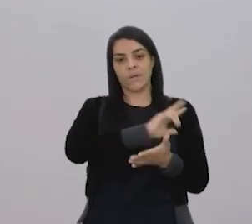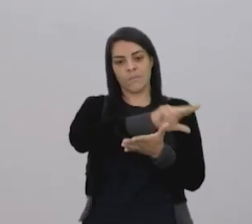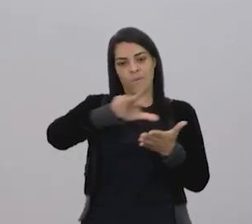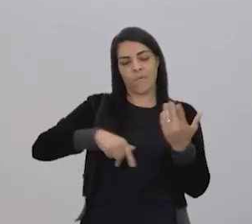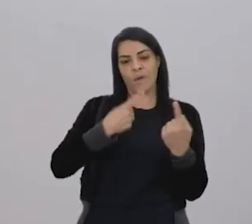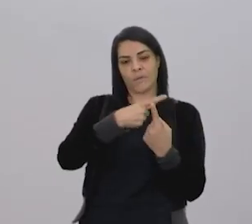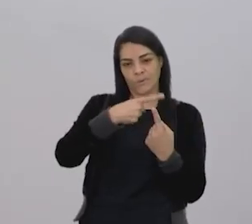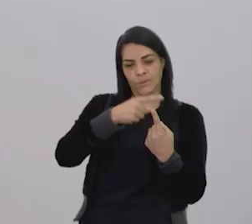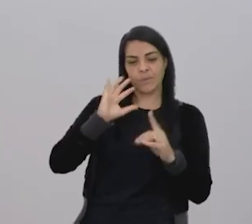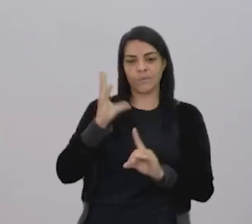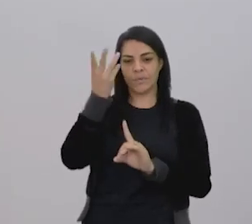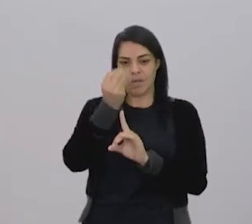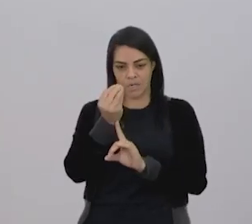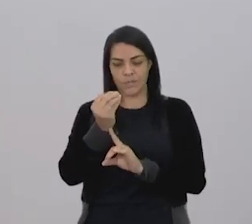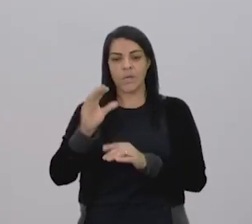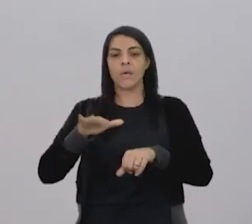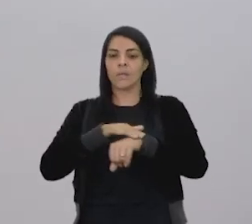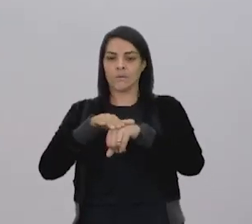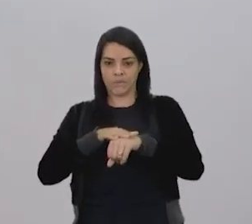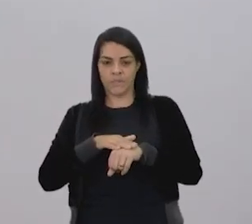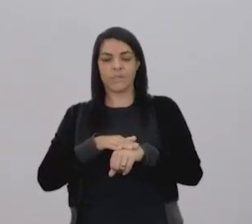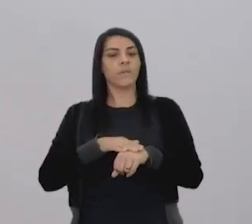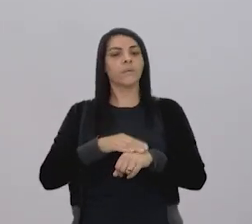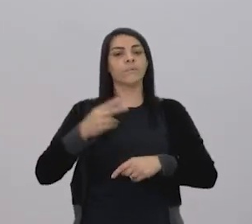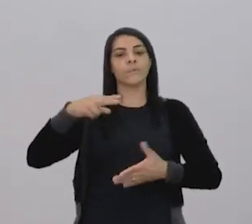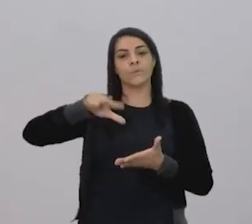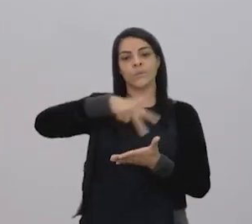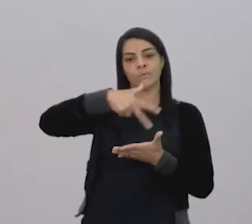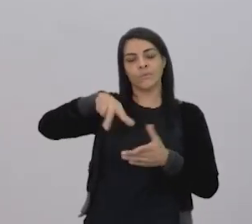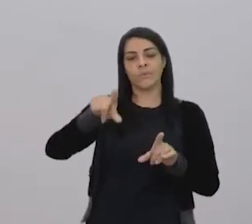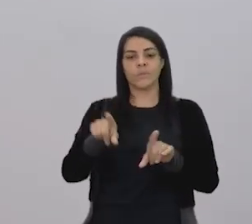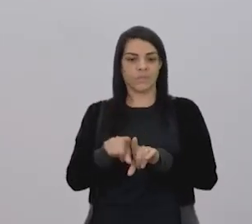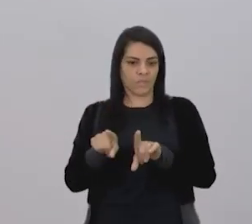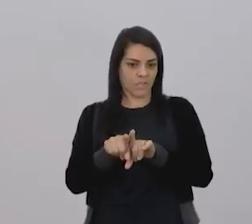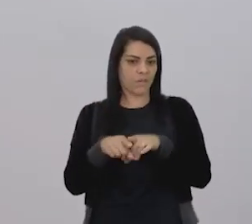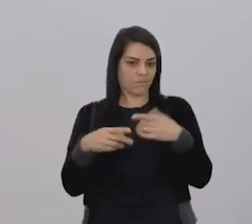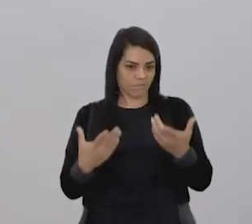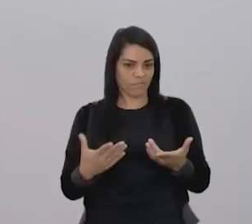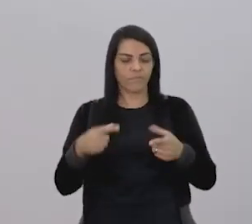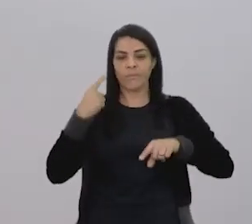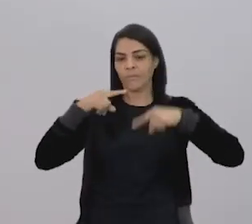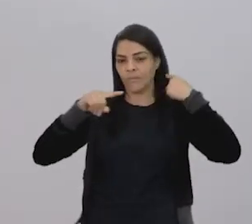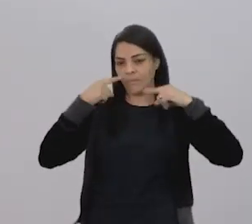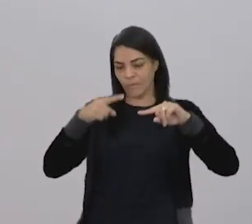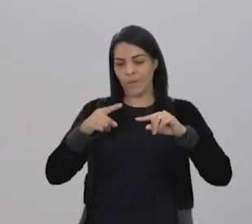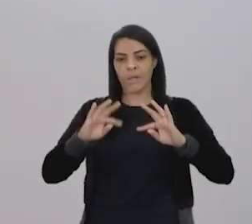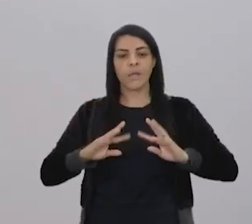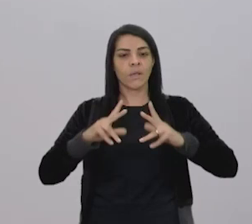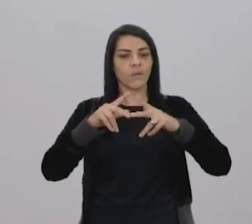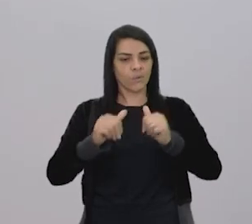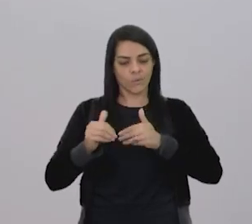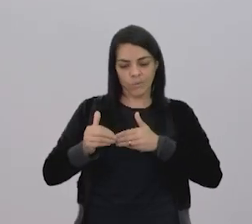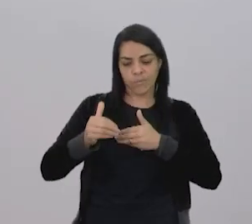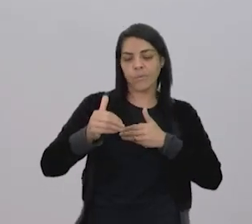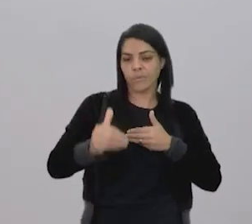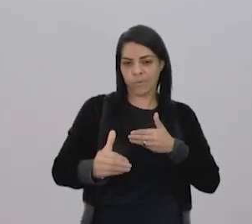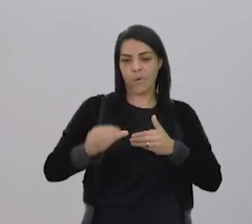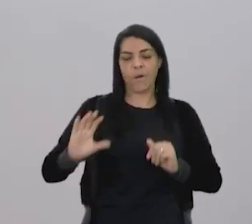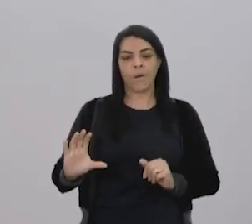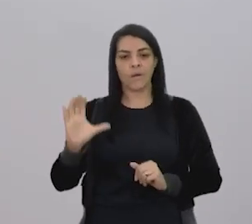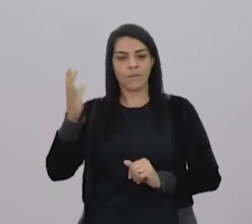ao mesmo tempo, e todas essas conjunturas passaram por processos